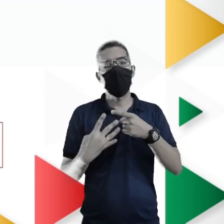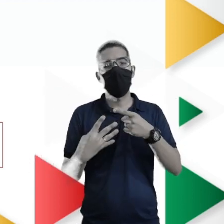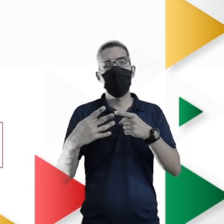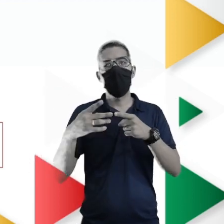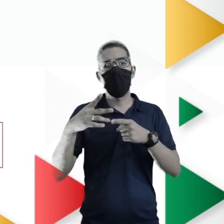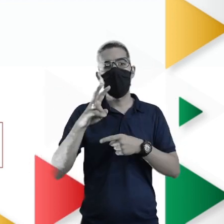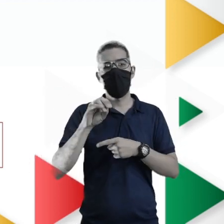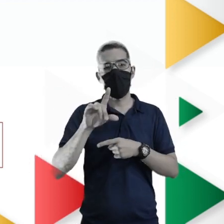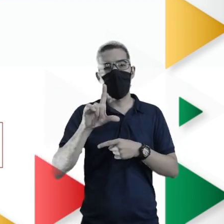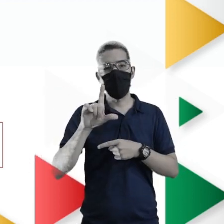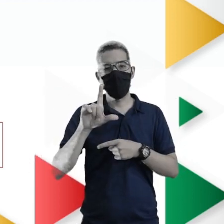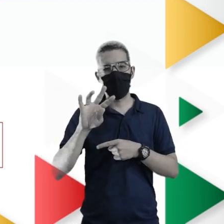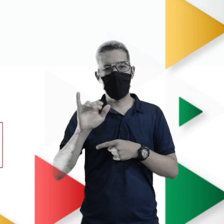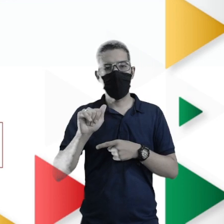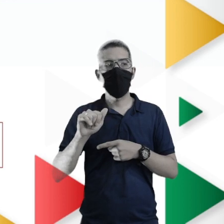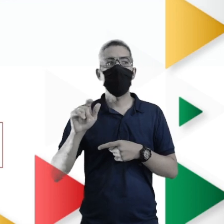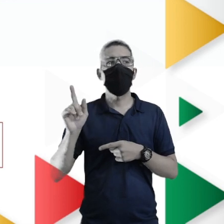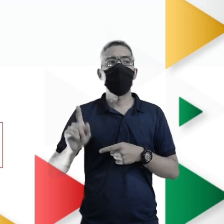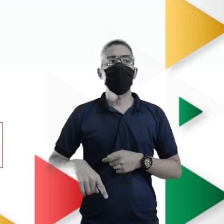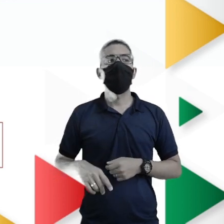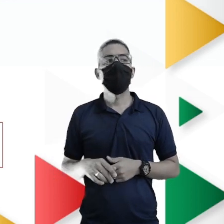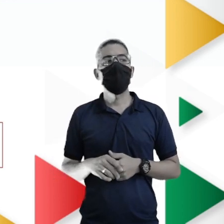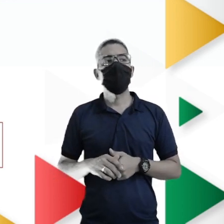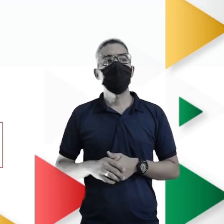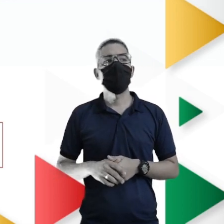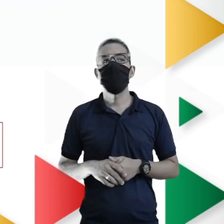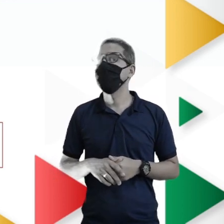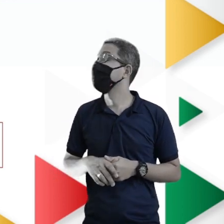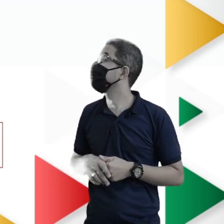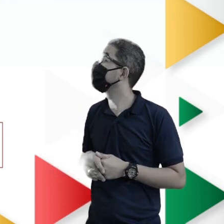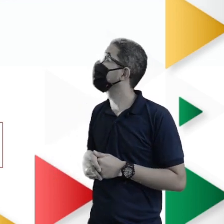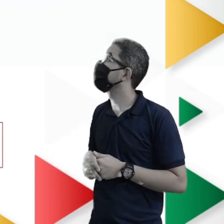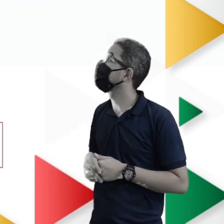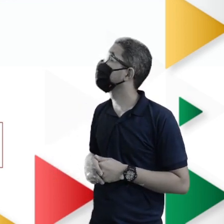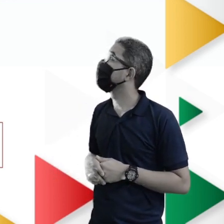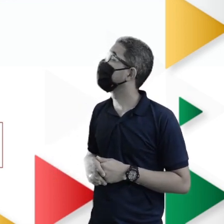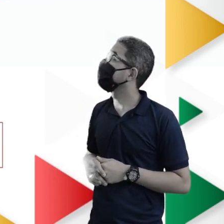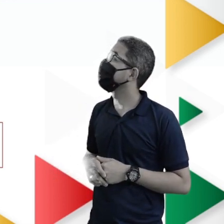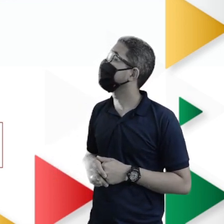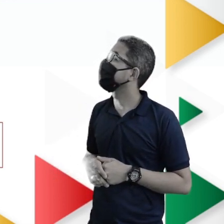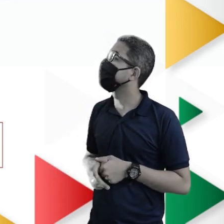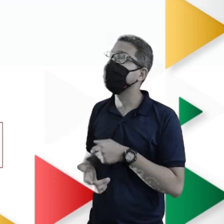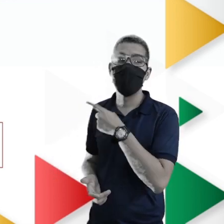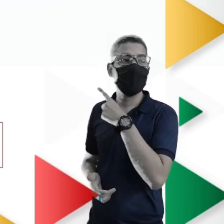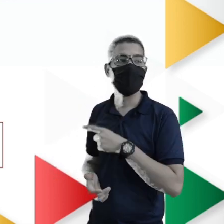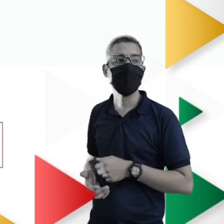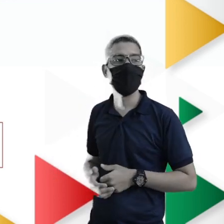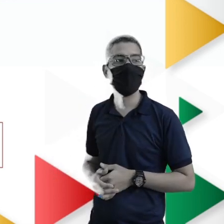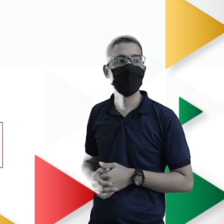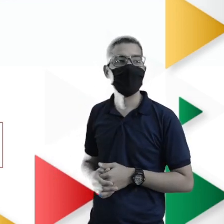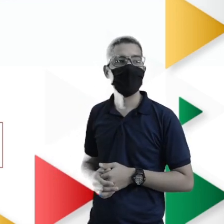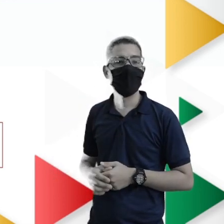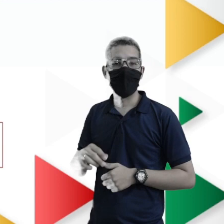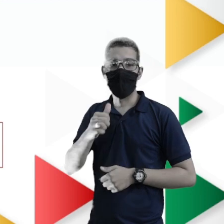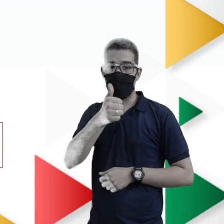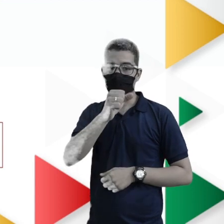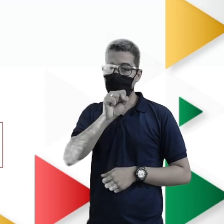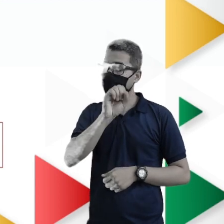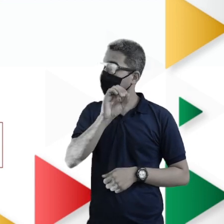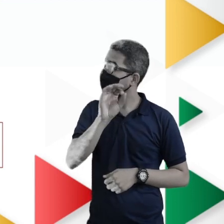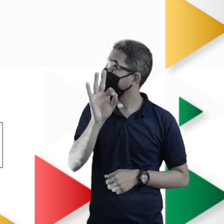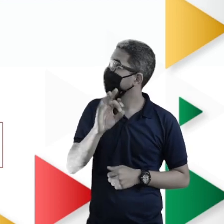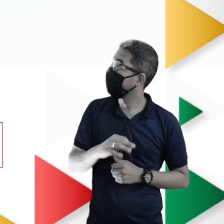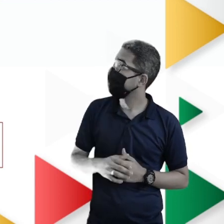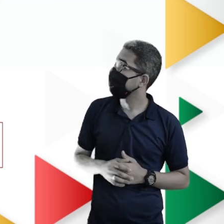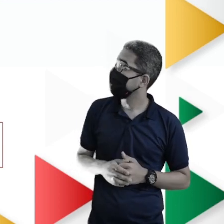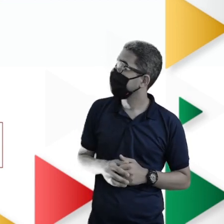90 graus, 360 dividido por 4, tá? Eita, animação gostosa, não é? Olha aí, 180 graus fechadão.